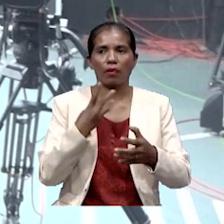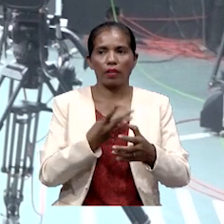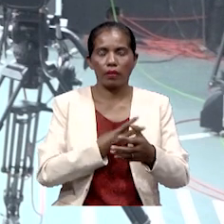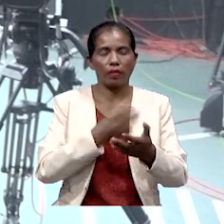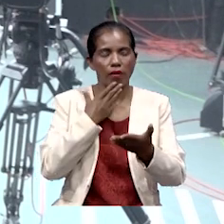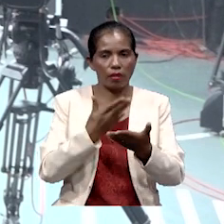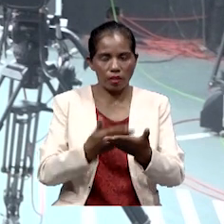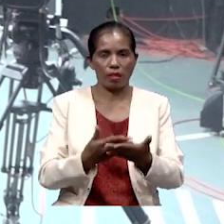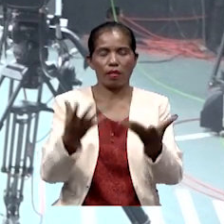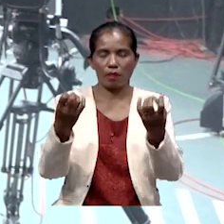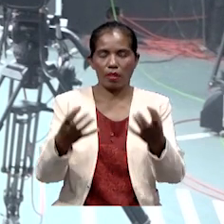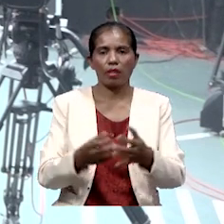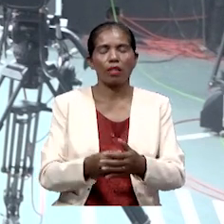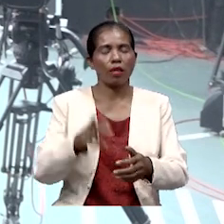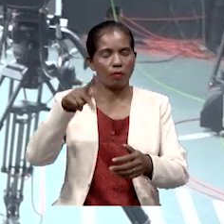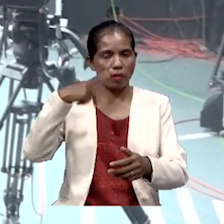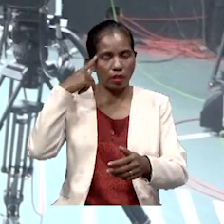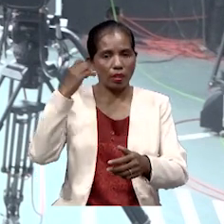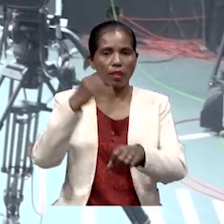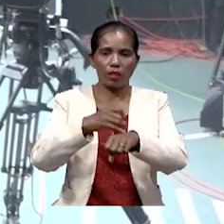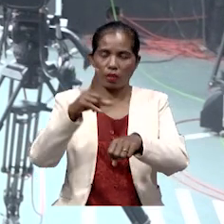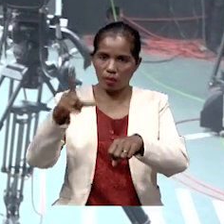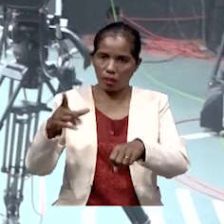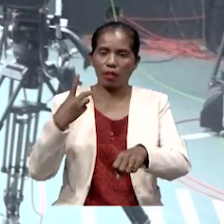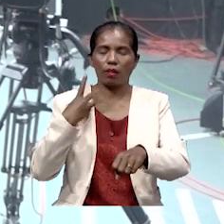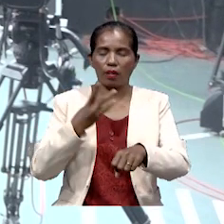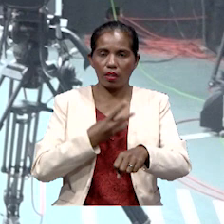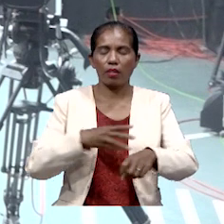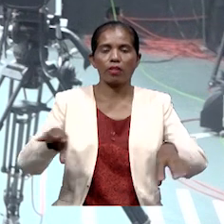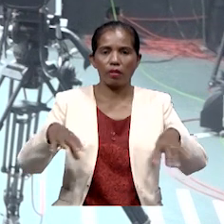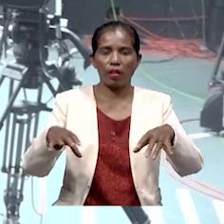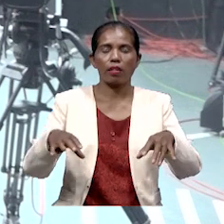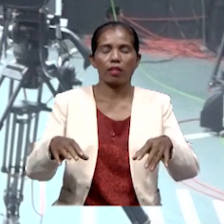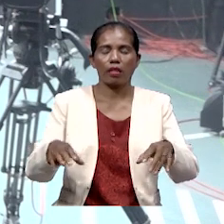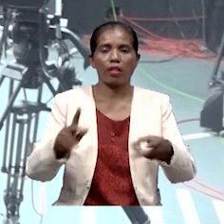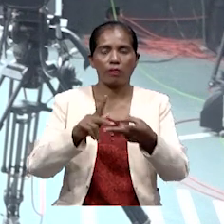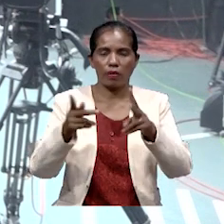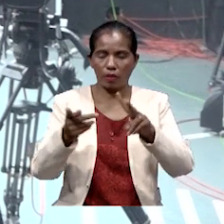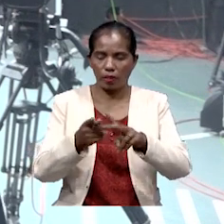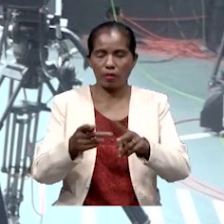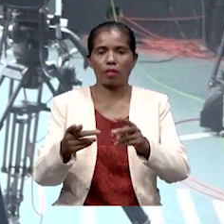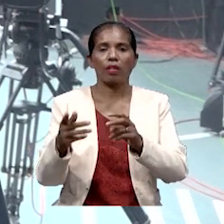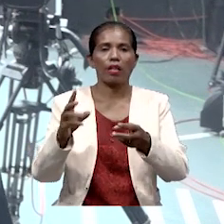barak a nível de política internacional, então em relação dia com os países vizinhos, Austrália e